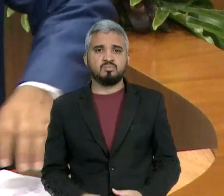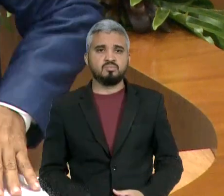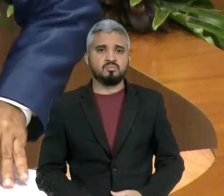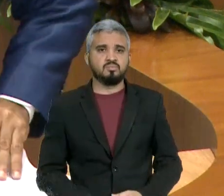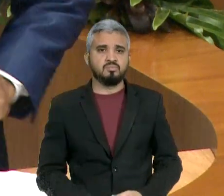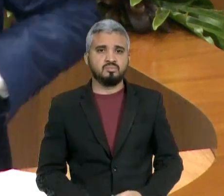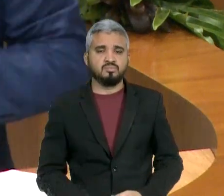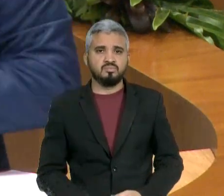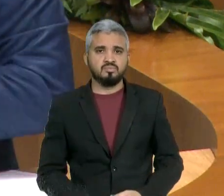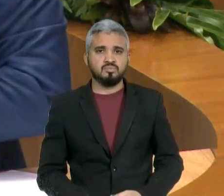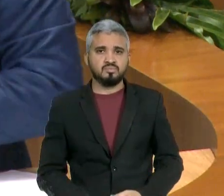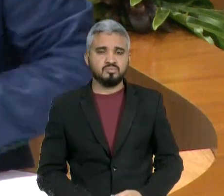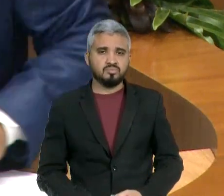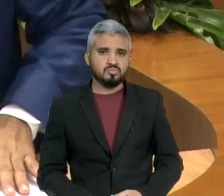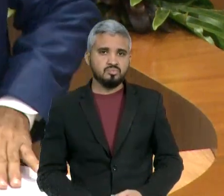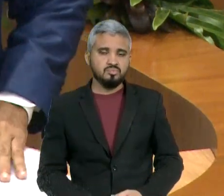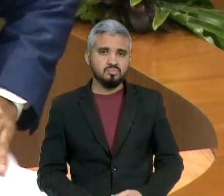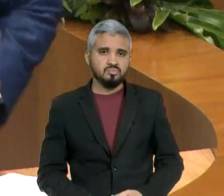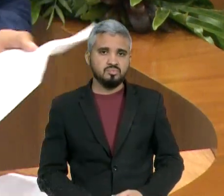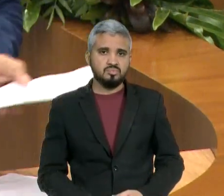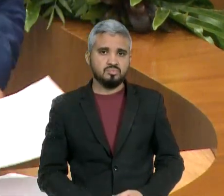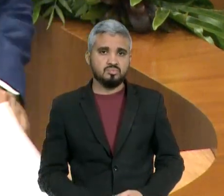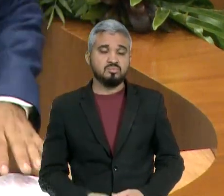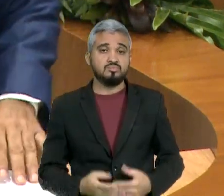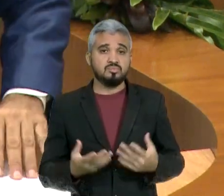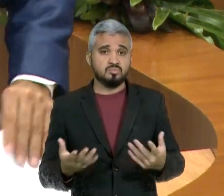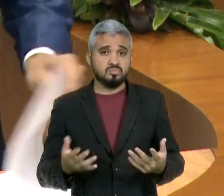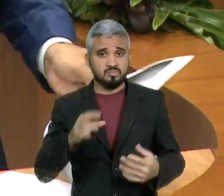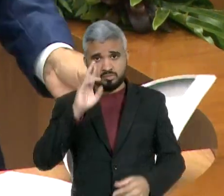presidente, para finalizar, o tempo que me resta,